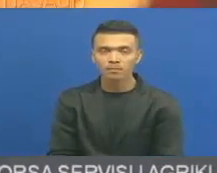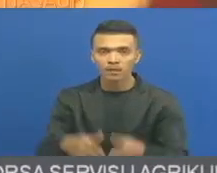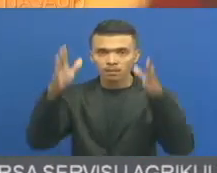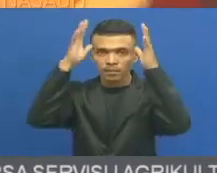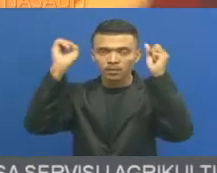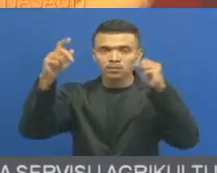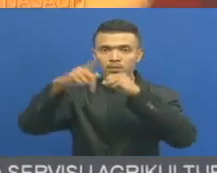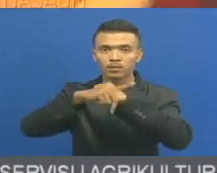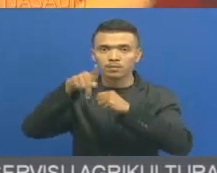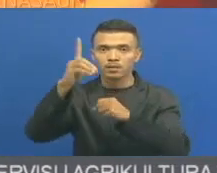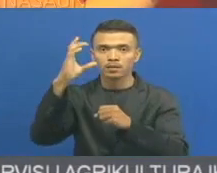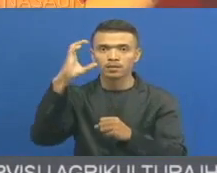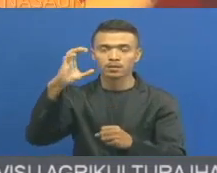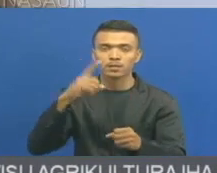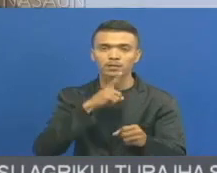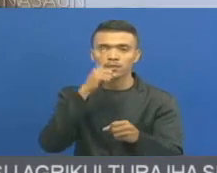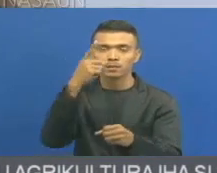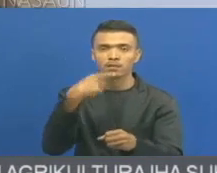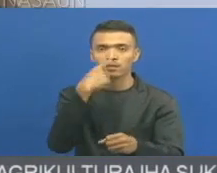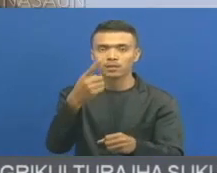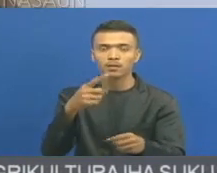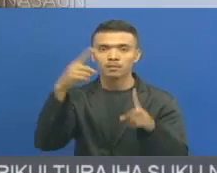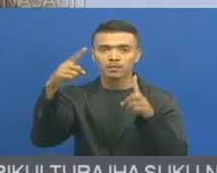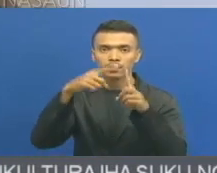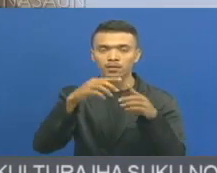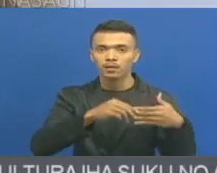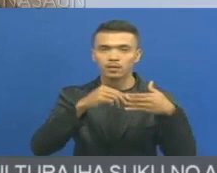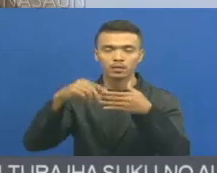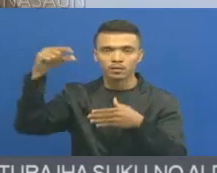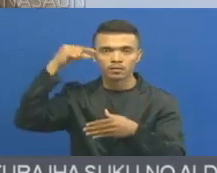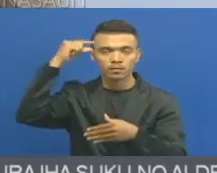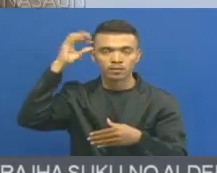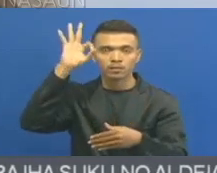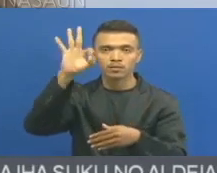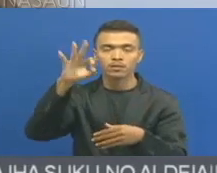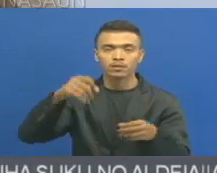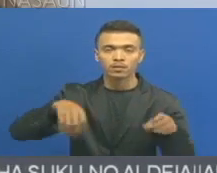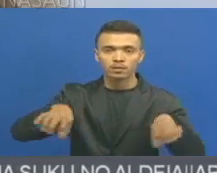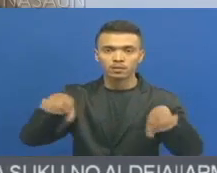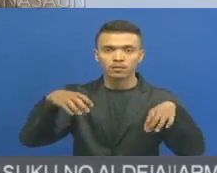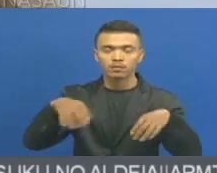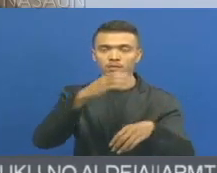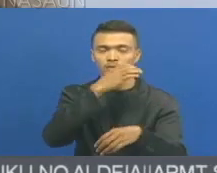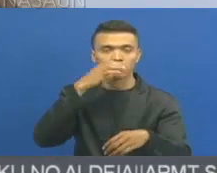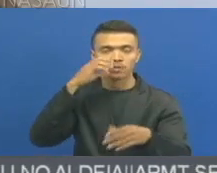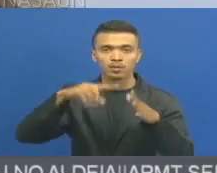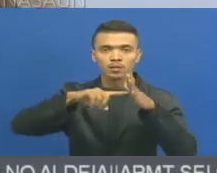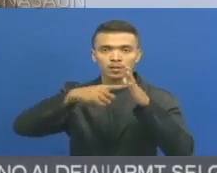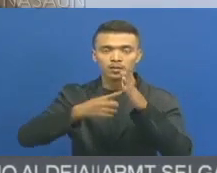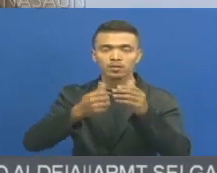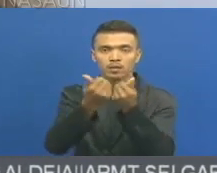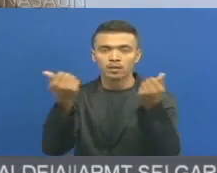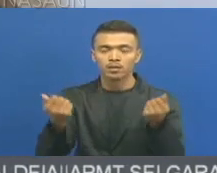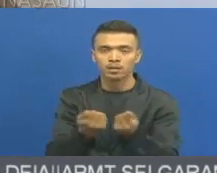Presidente Partido Democrata Cristiano afirma se vai enriquecer o com o governo da CIA, mas que se reforça o setor agricultura, a ovo se nível